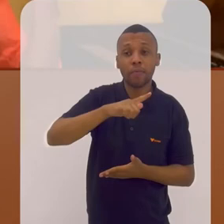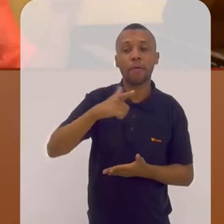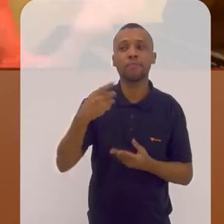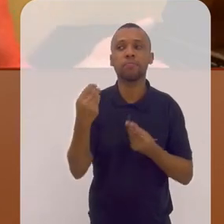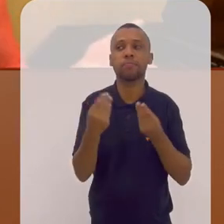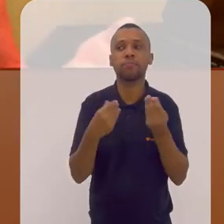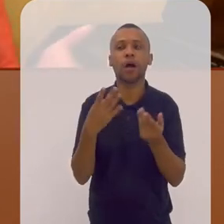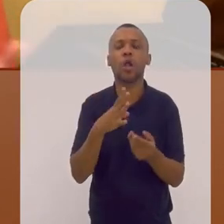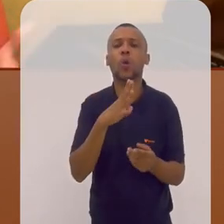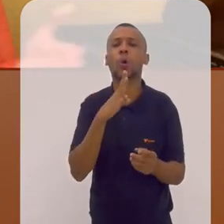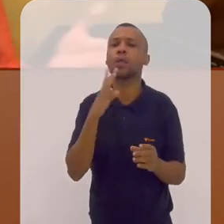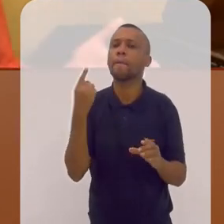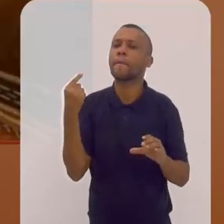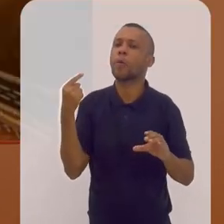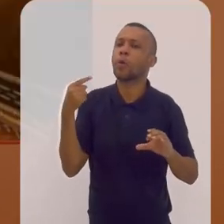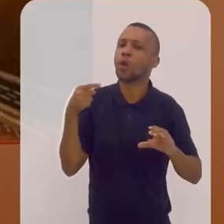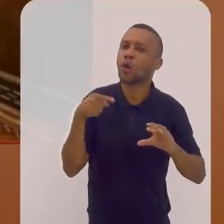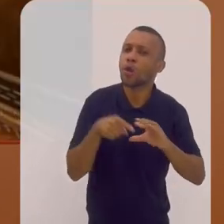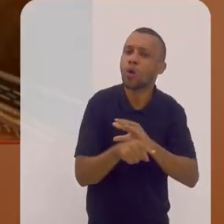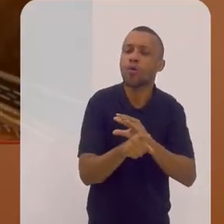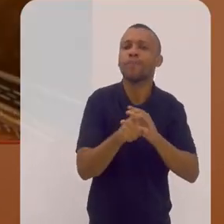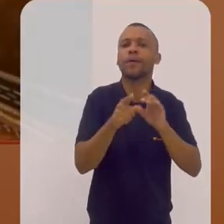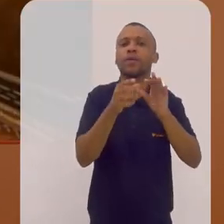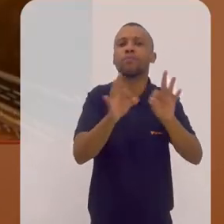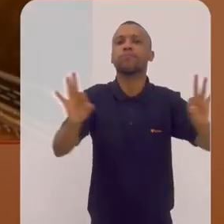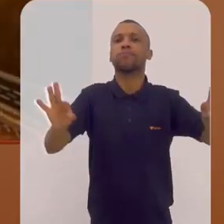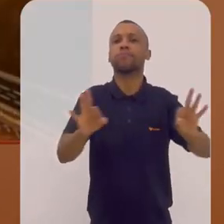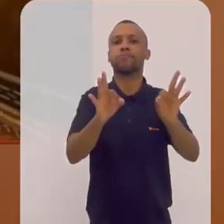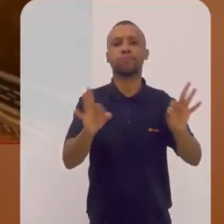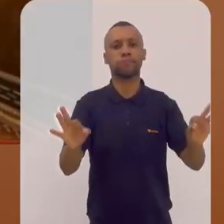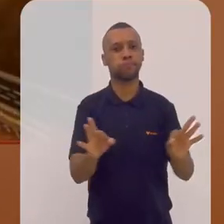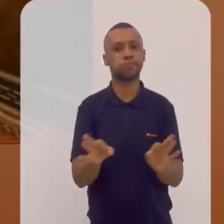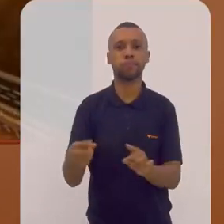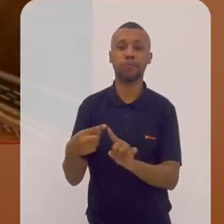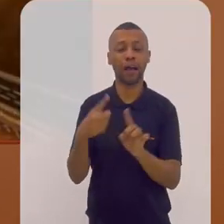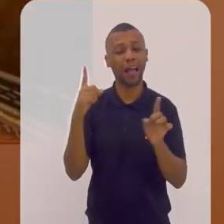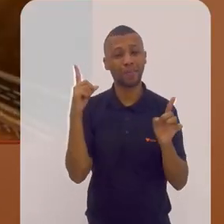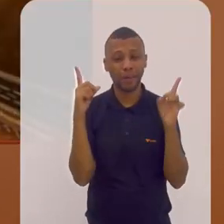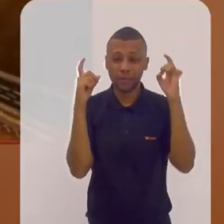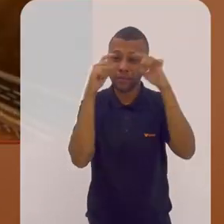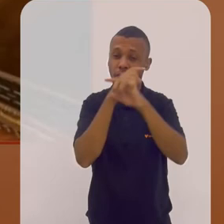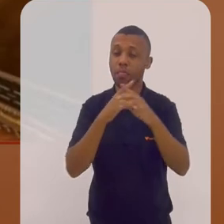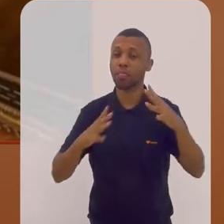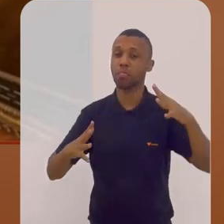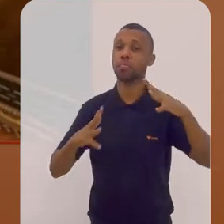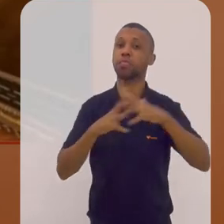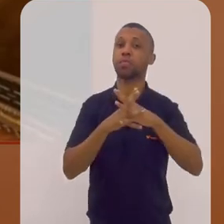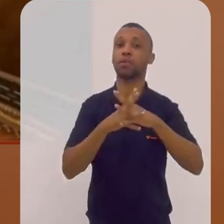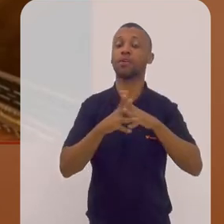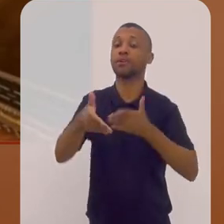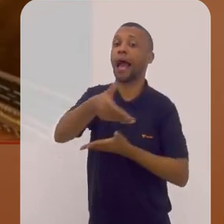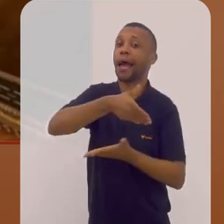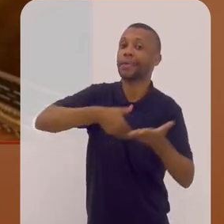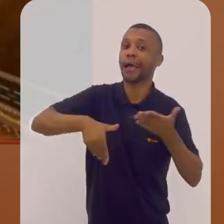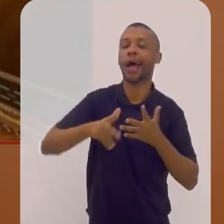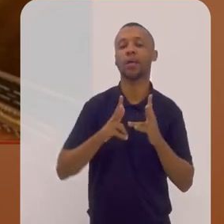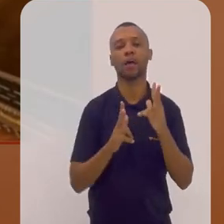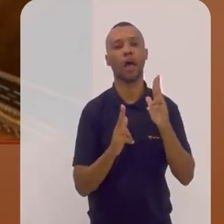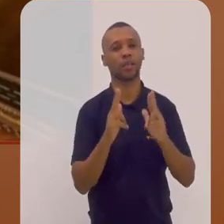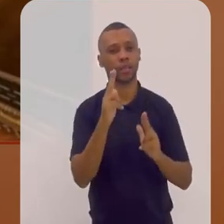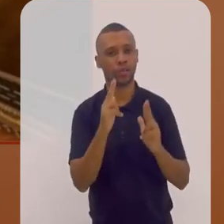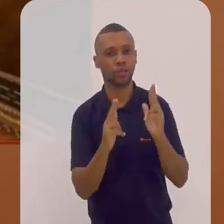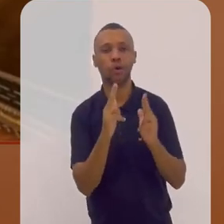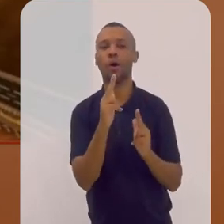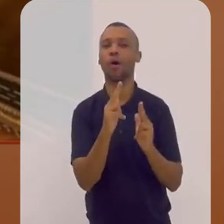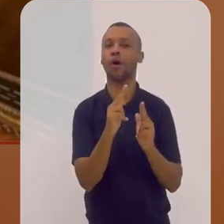estão, digamos, mais conhecidas e mais tocadas, é por uma questão de dificuldade de acesso